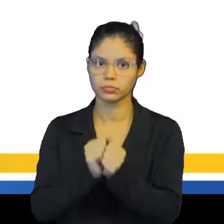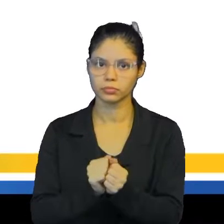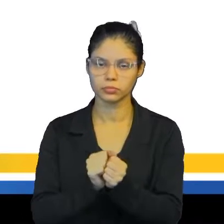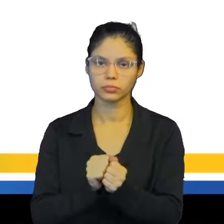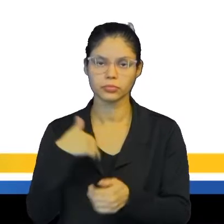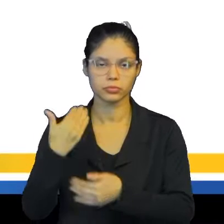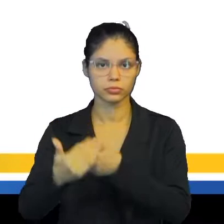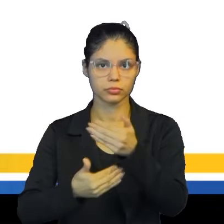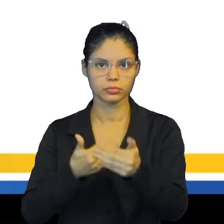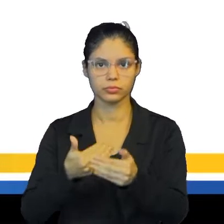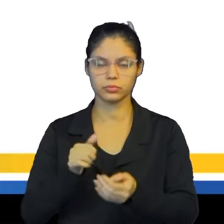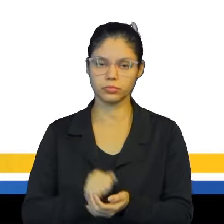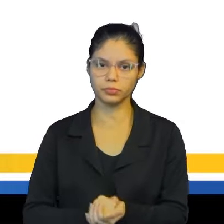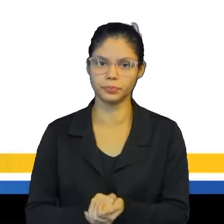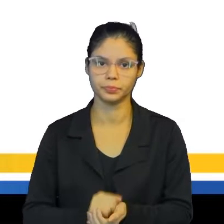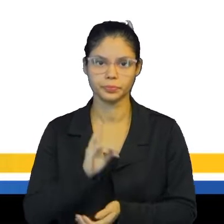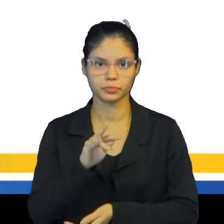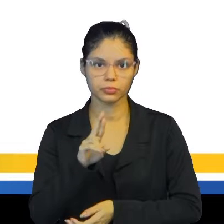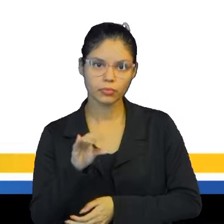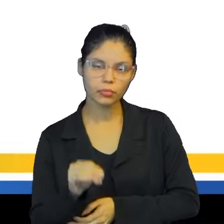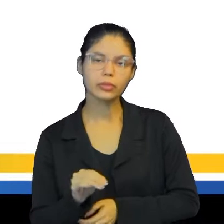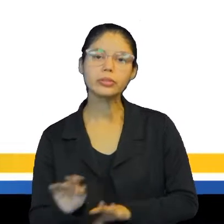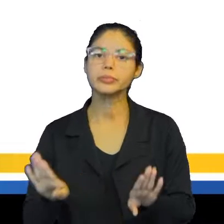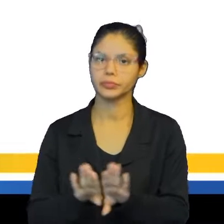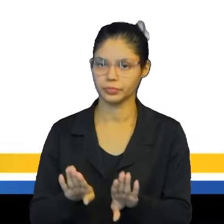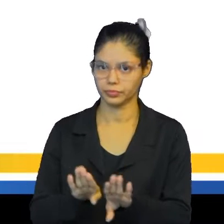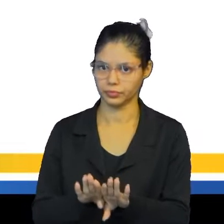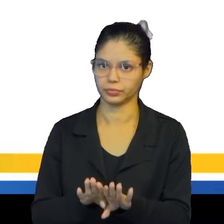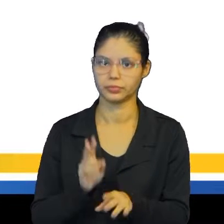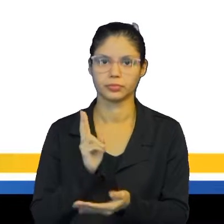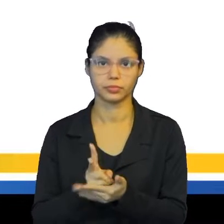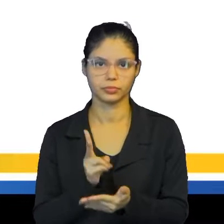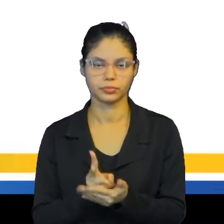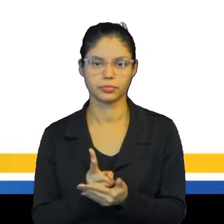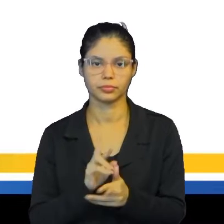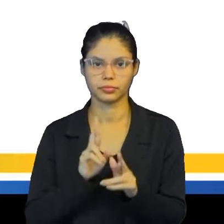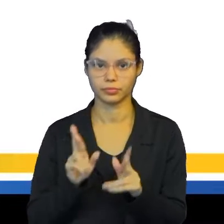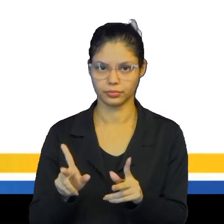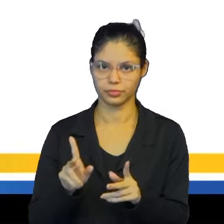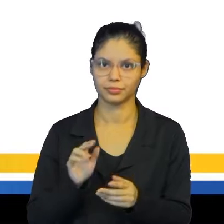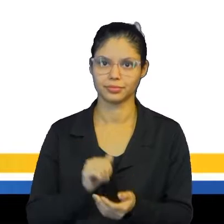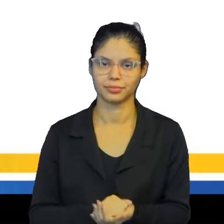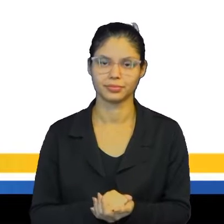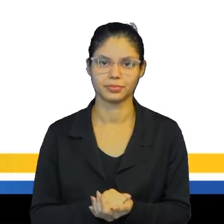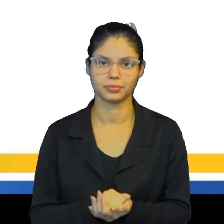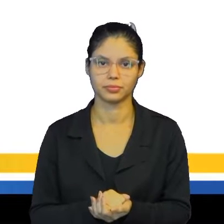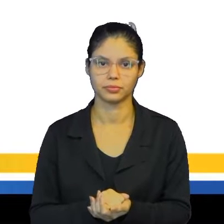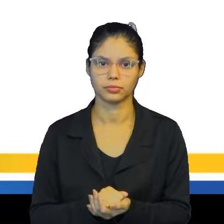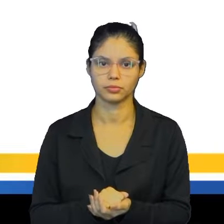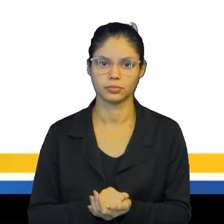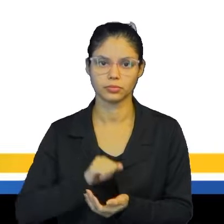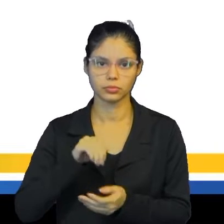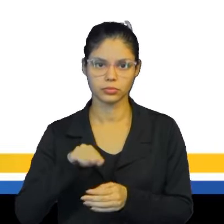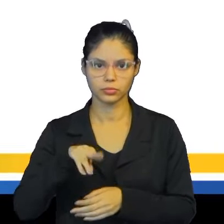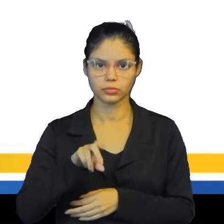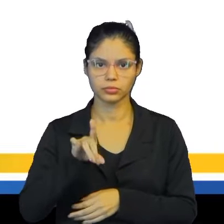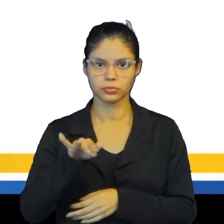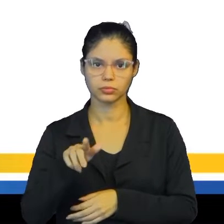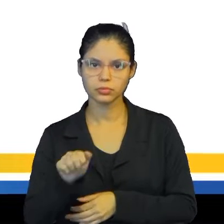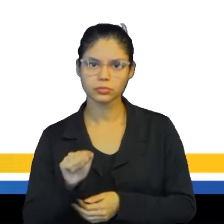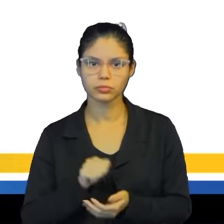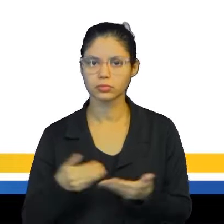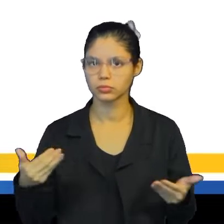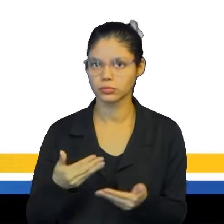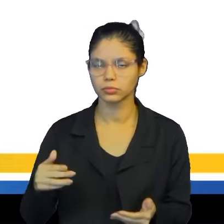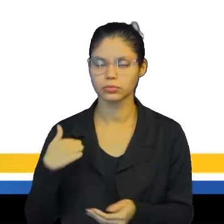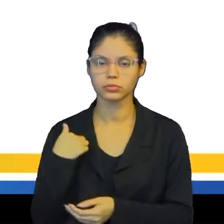juntamente ao desenvolvimento da confecção, foram sendo desenvolvidos diferentes tipos de modelagem, tá? De forma